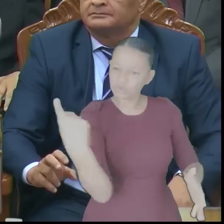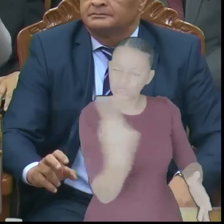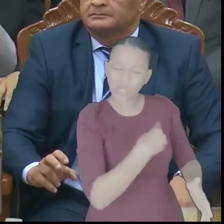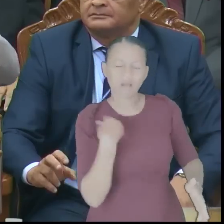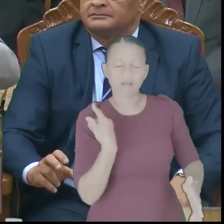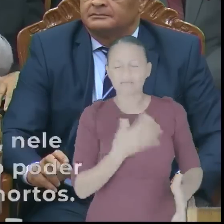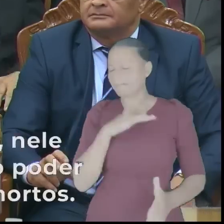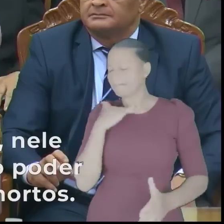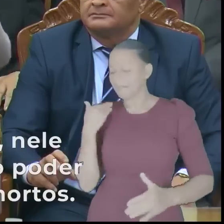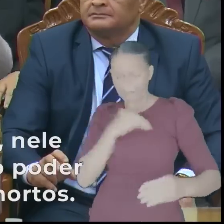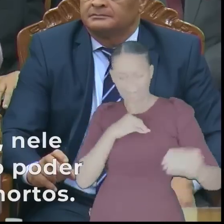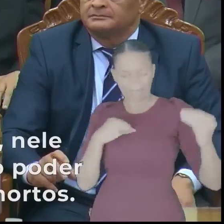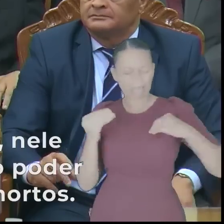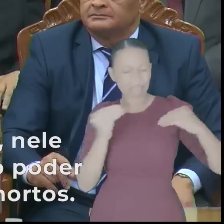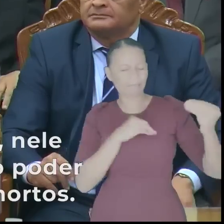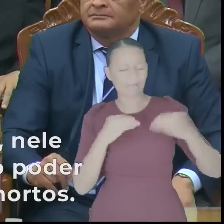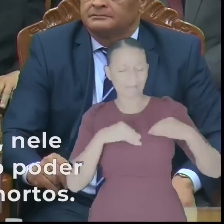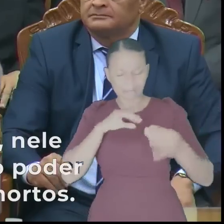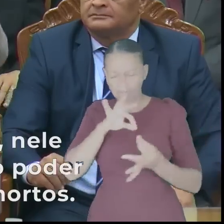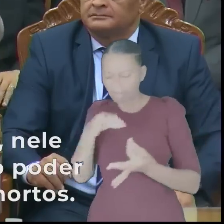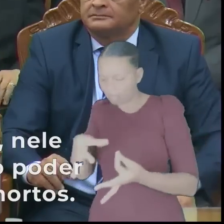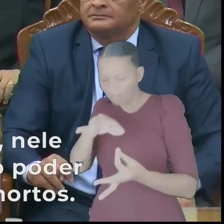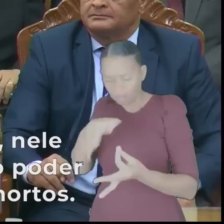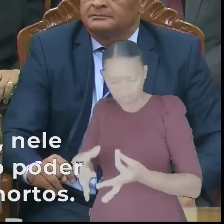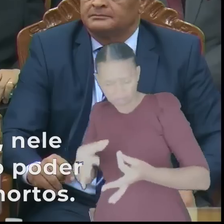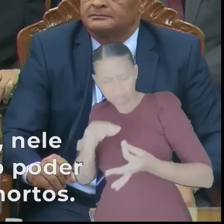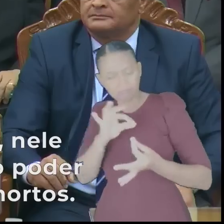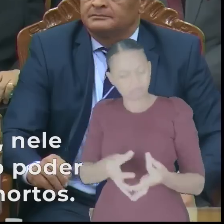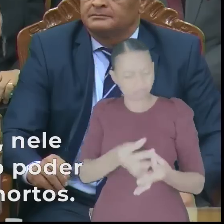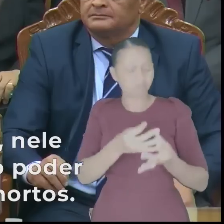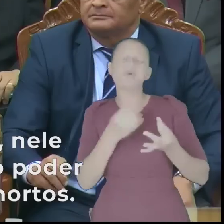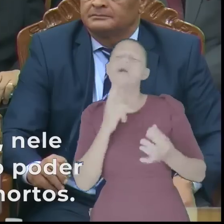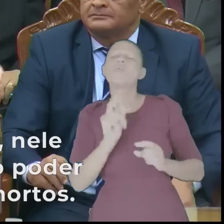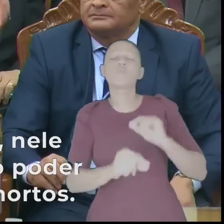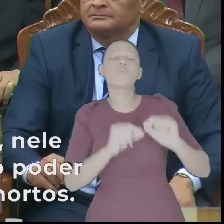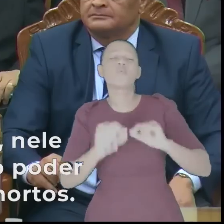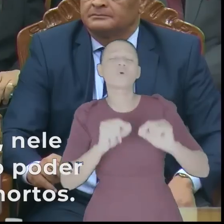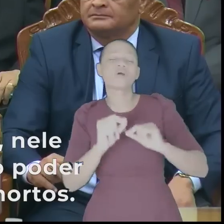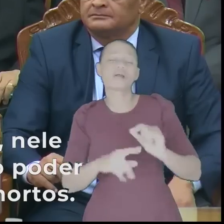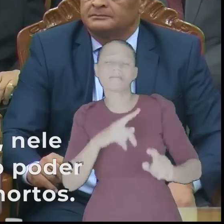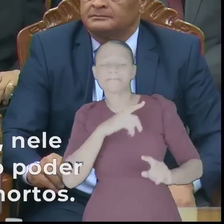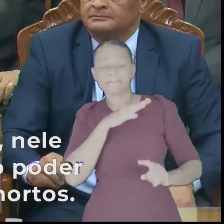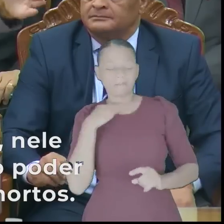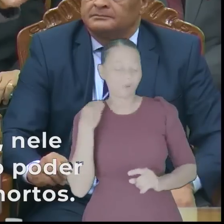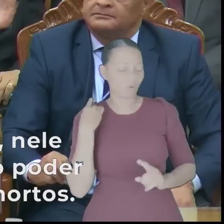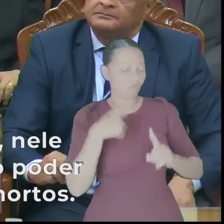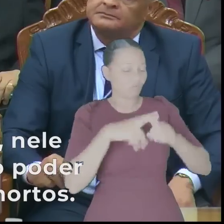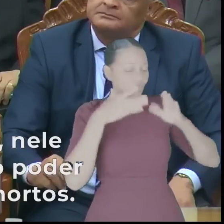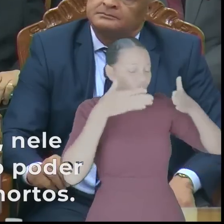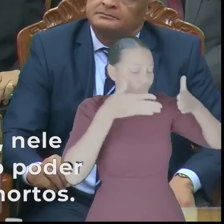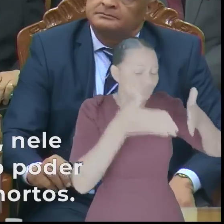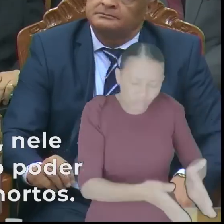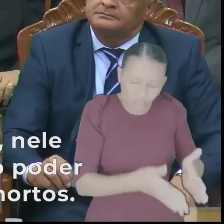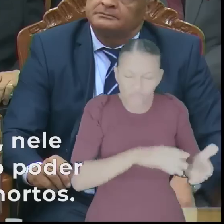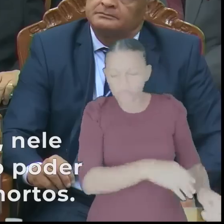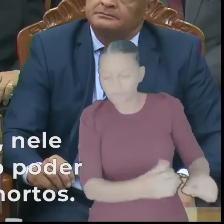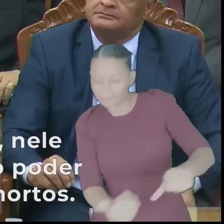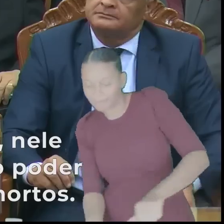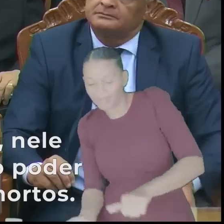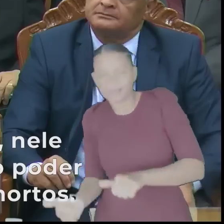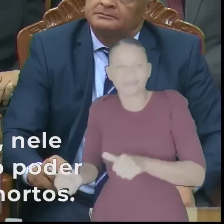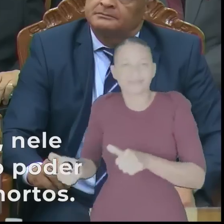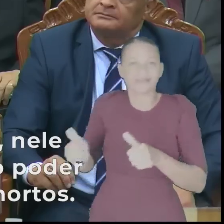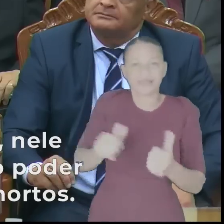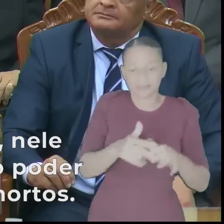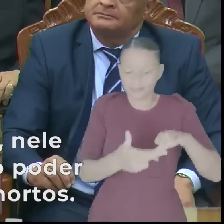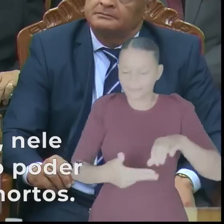em pecados e delitos, fomos sepultados juntamente com Ele no batismo e ressuscitamos com Ele